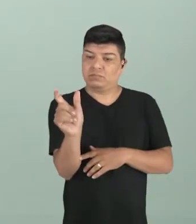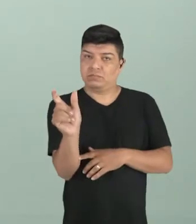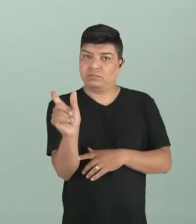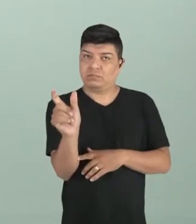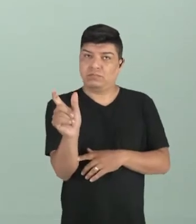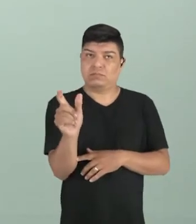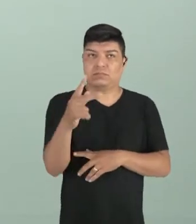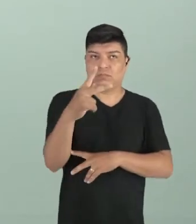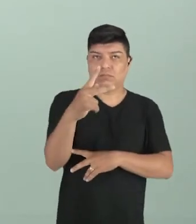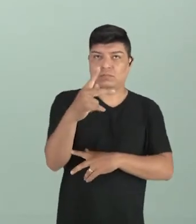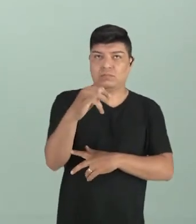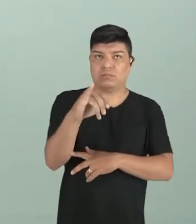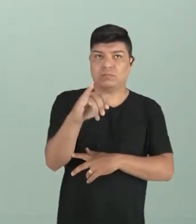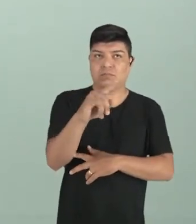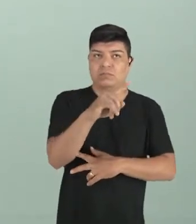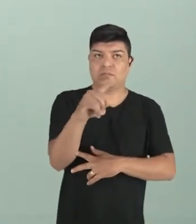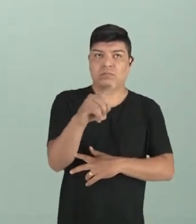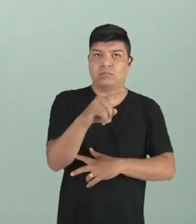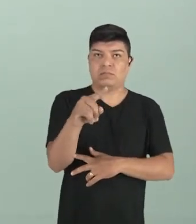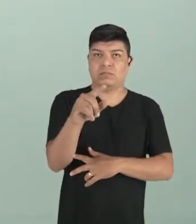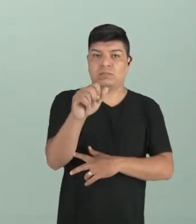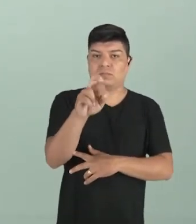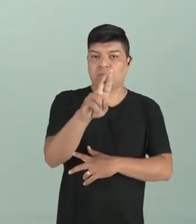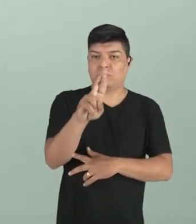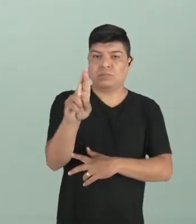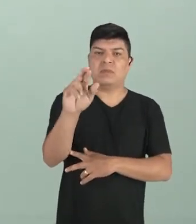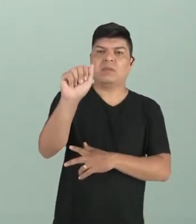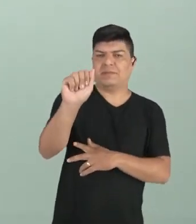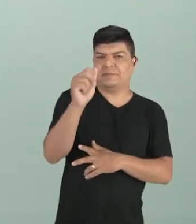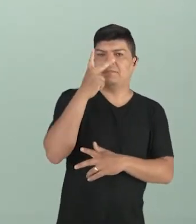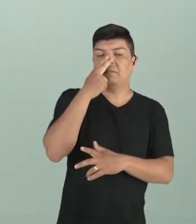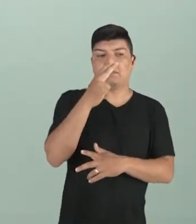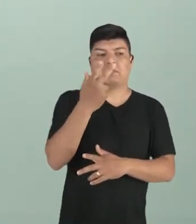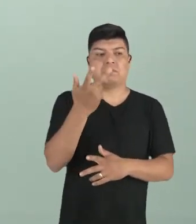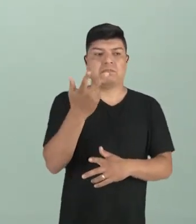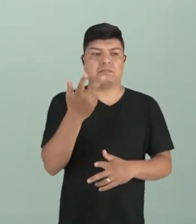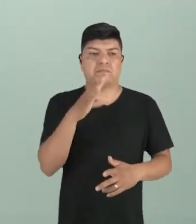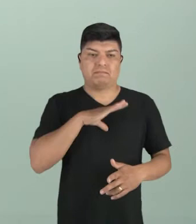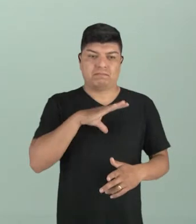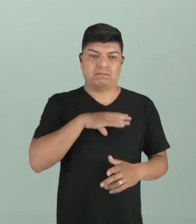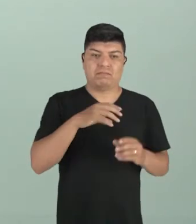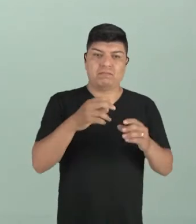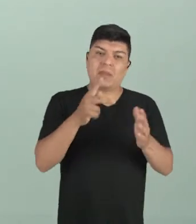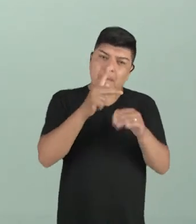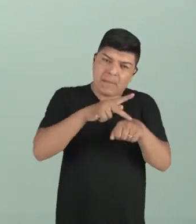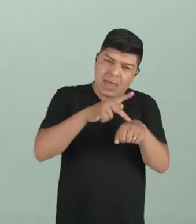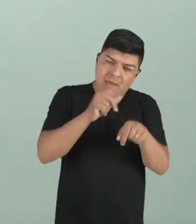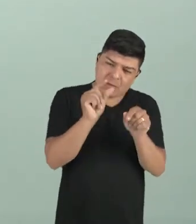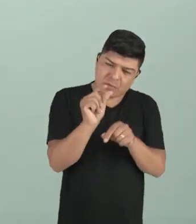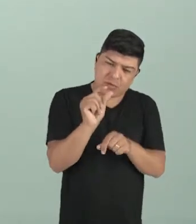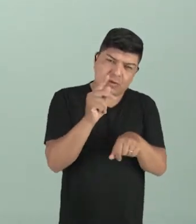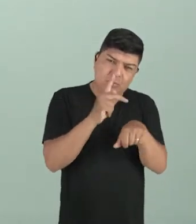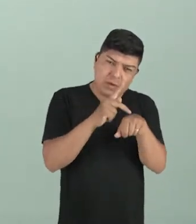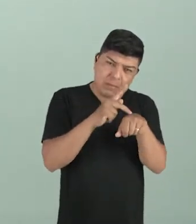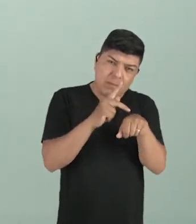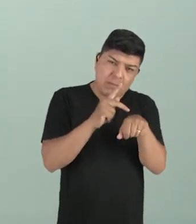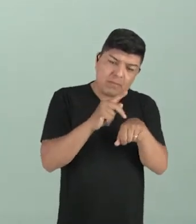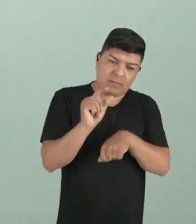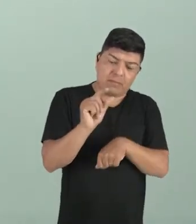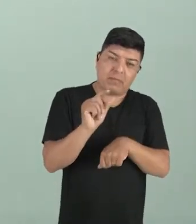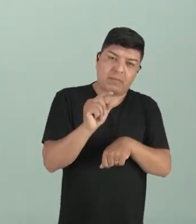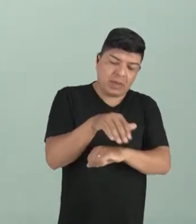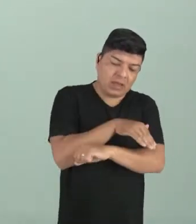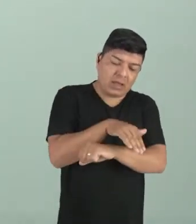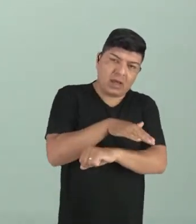pissarra. Se você vê eu conheço essa palavra pissarra português, né, aquelas britinhas de pedra assim pequenininha, pissarra, tem até nos